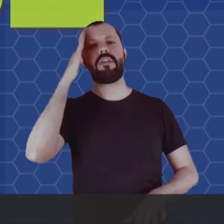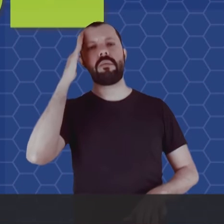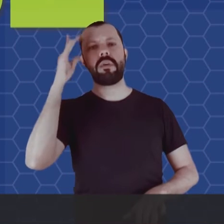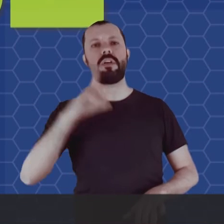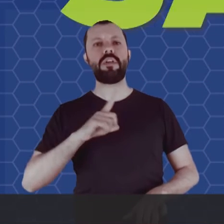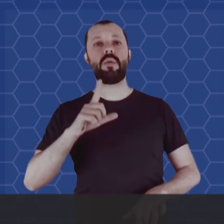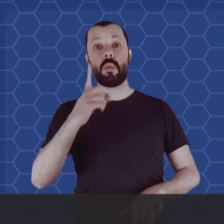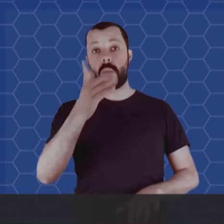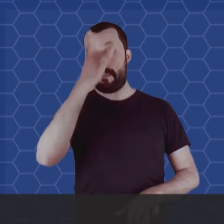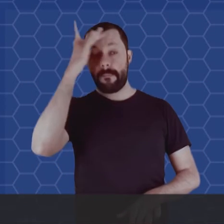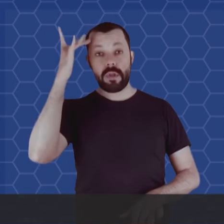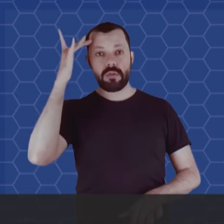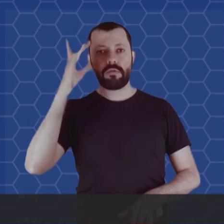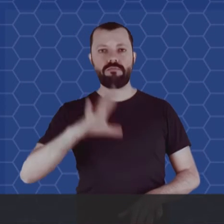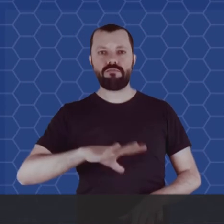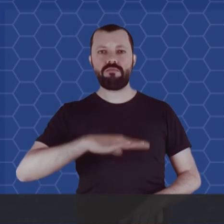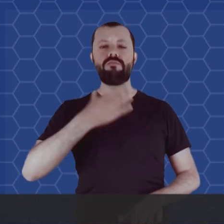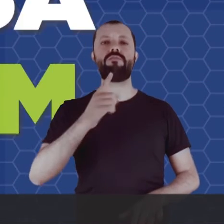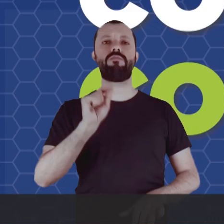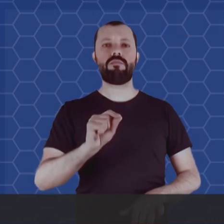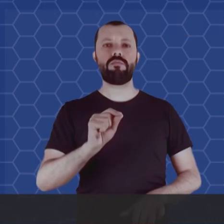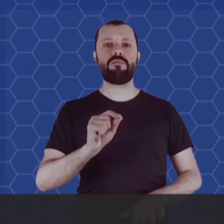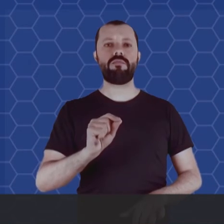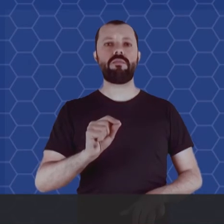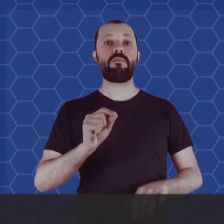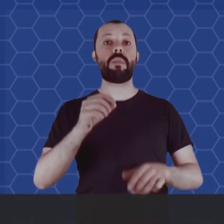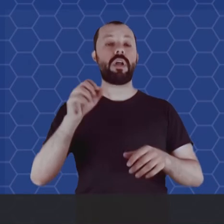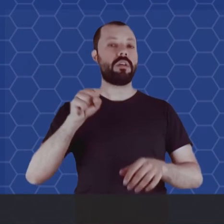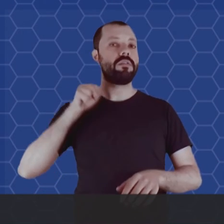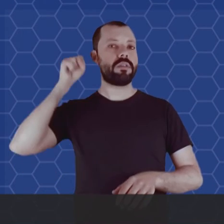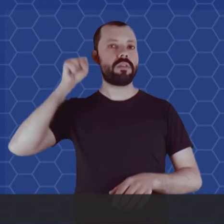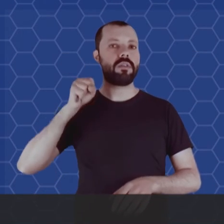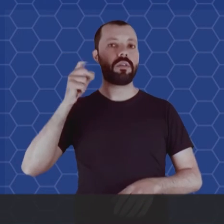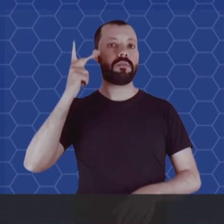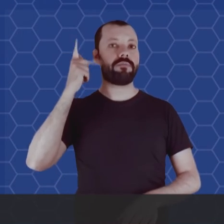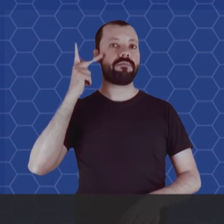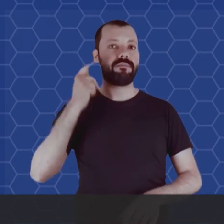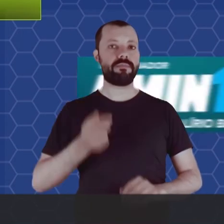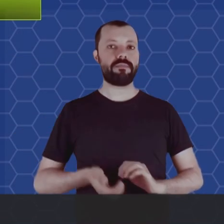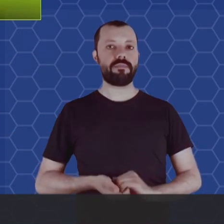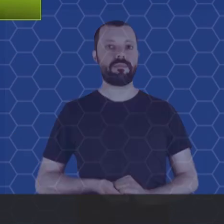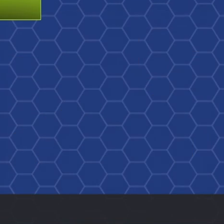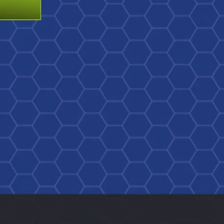você sabe, só tem um com essa coragem. Para senador Kennedy.